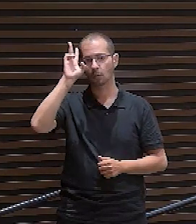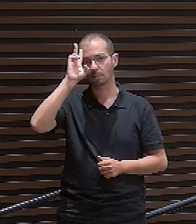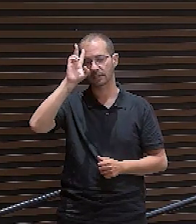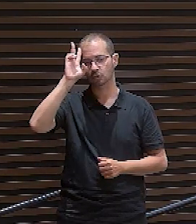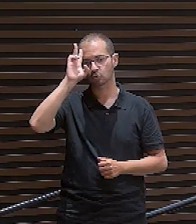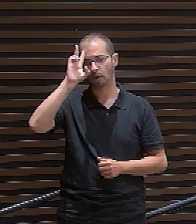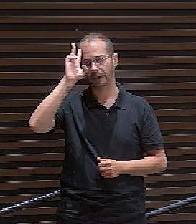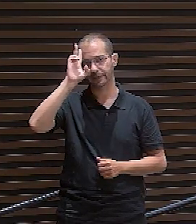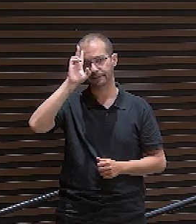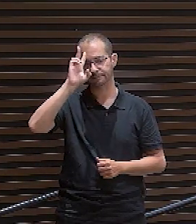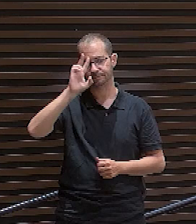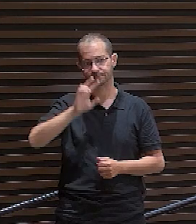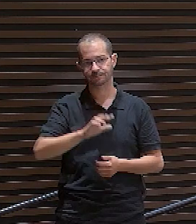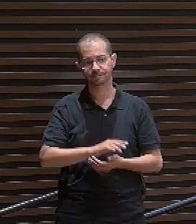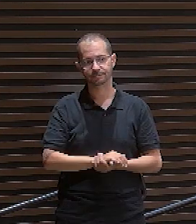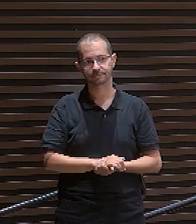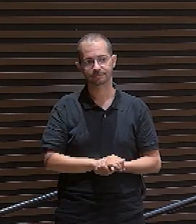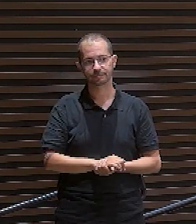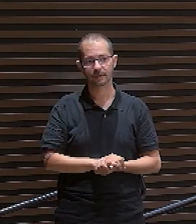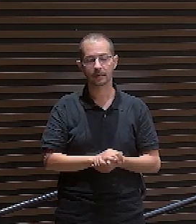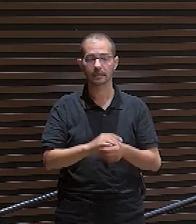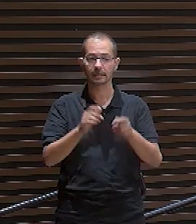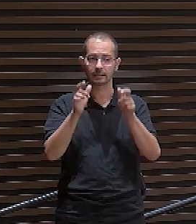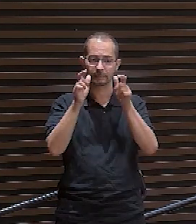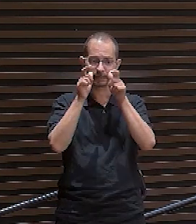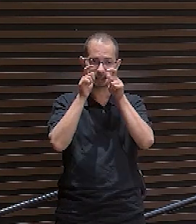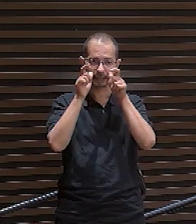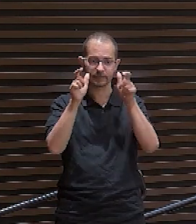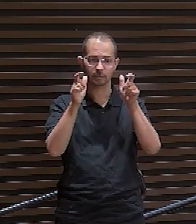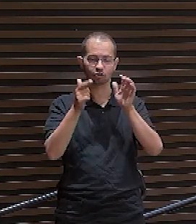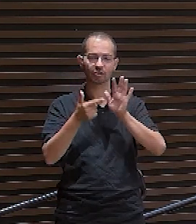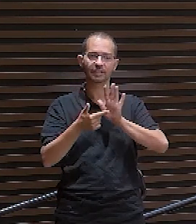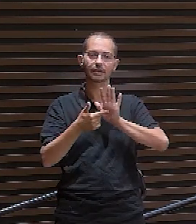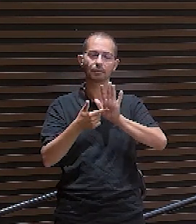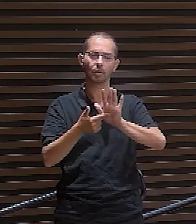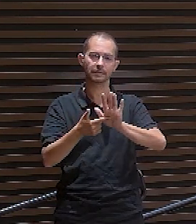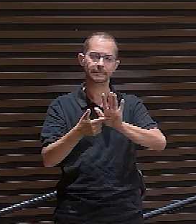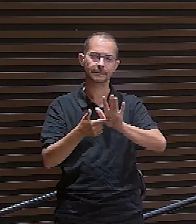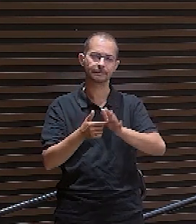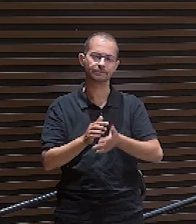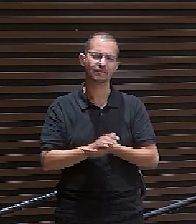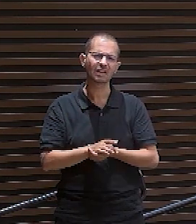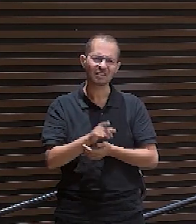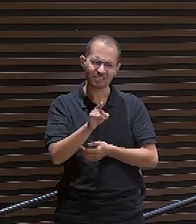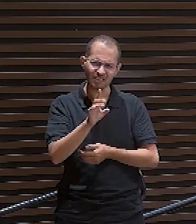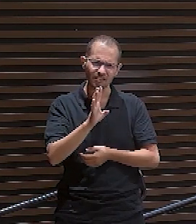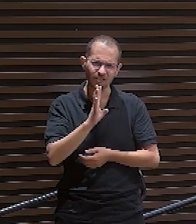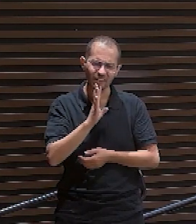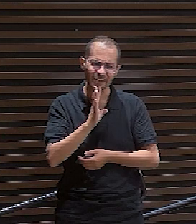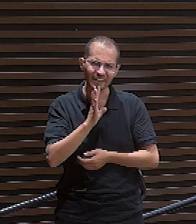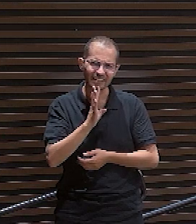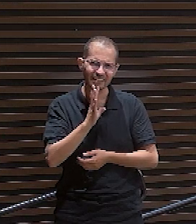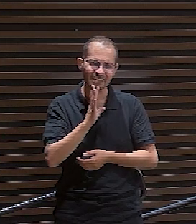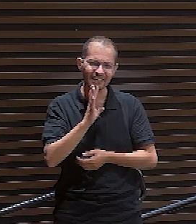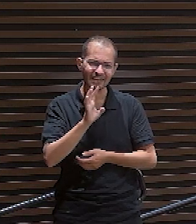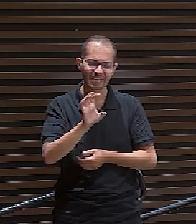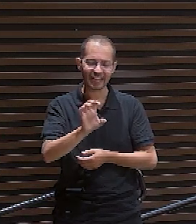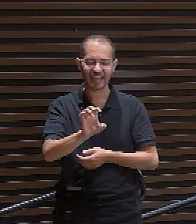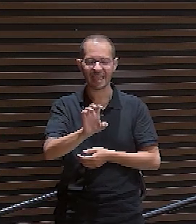um fato bem interessante que ilustra. Eu não sei se vocês já ouviram falar de